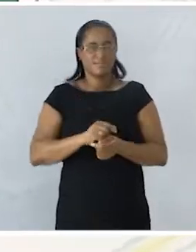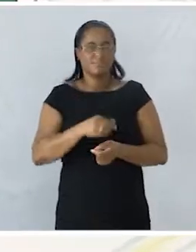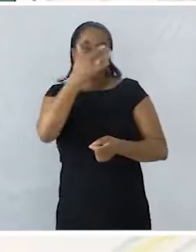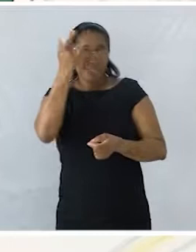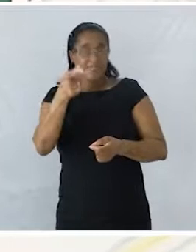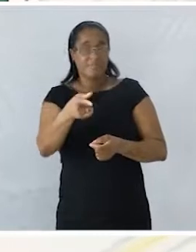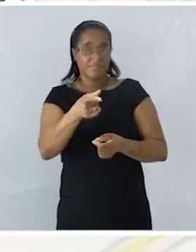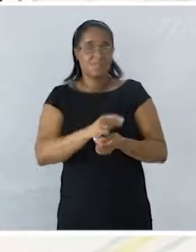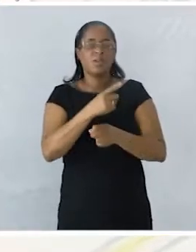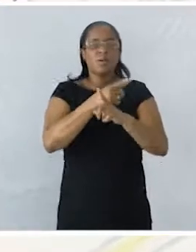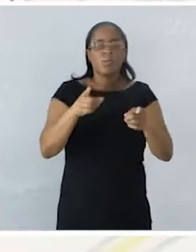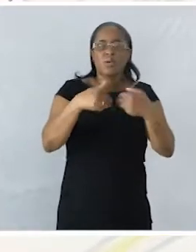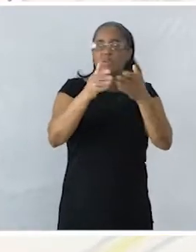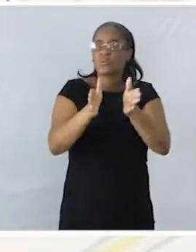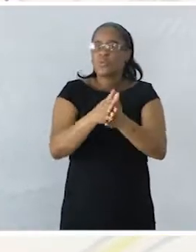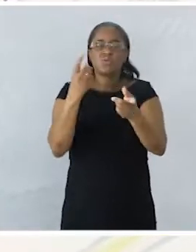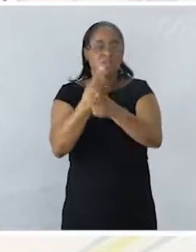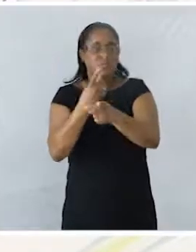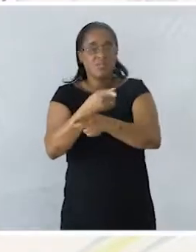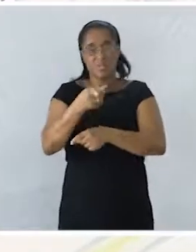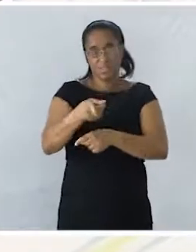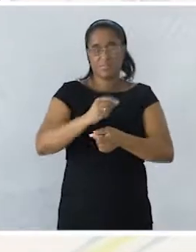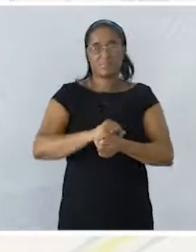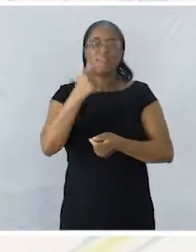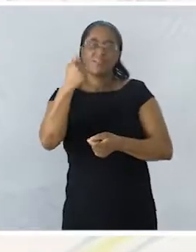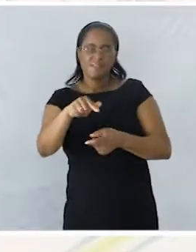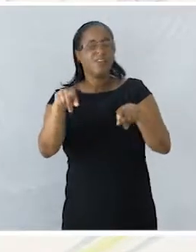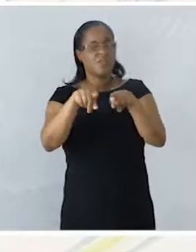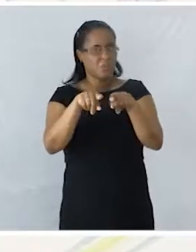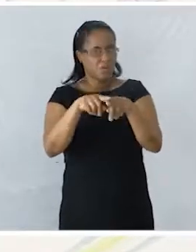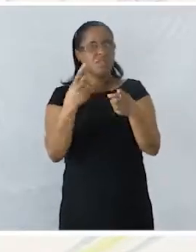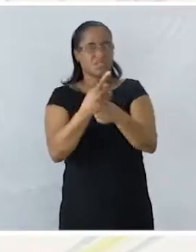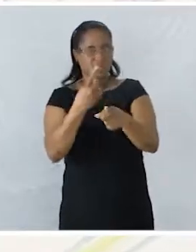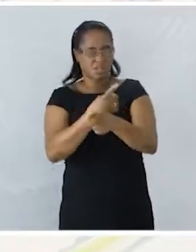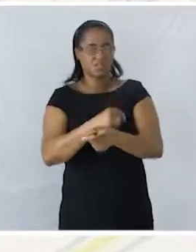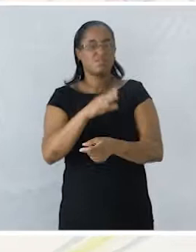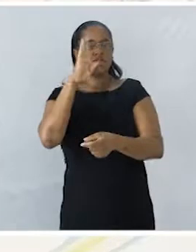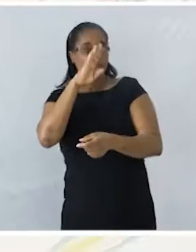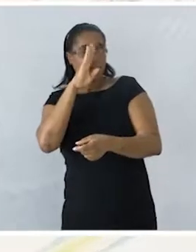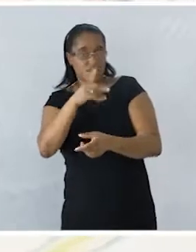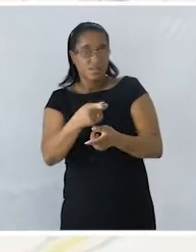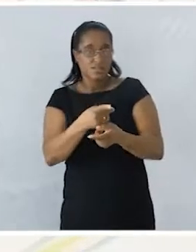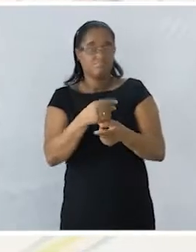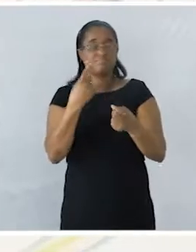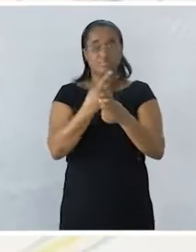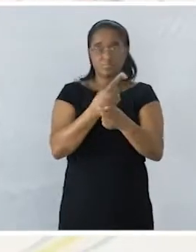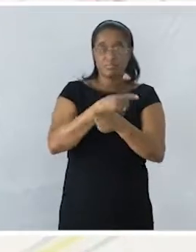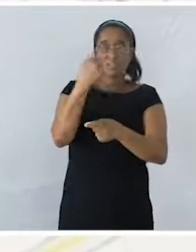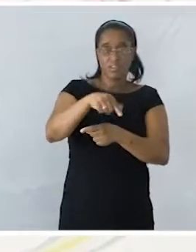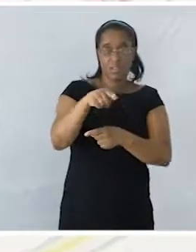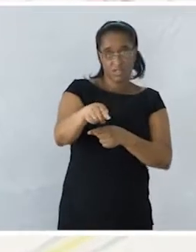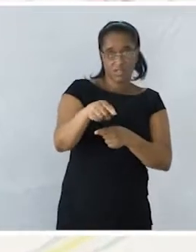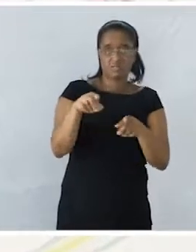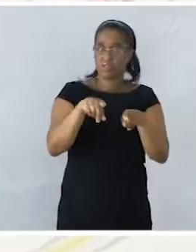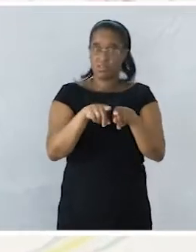Simples. Porque todos os elementos aqui têm a mesma característica. Se os elementos que estão aqui não têm a